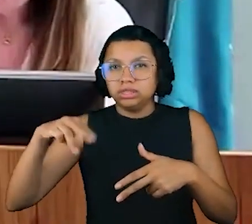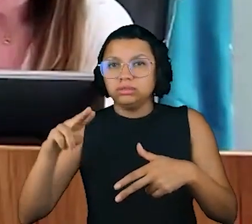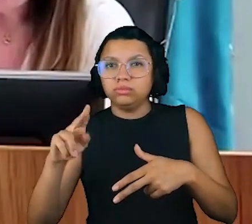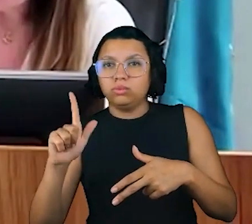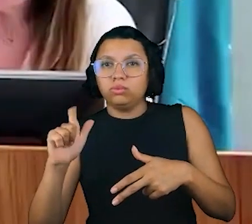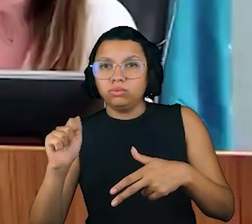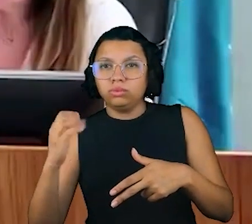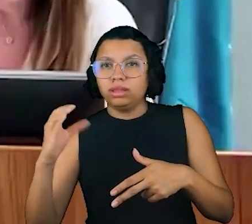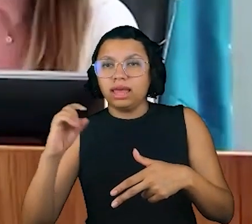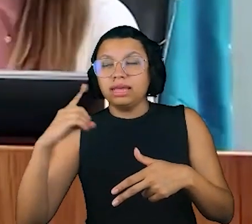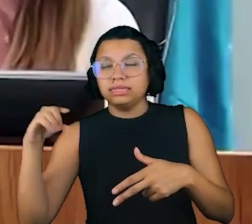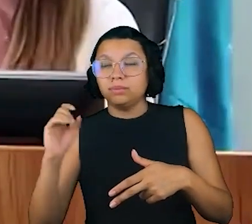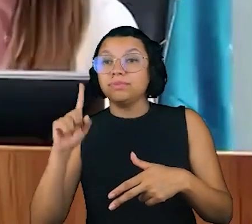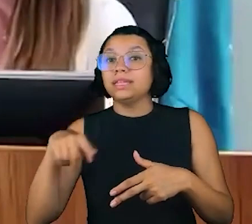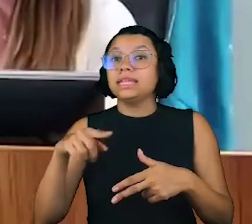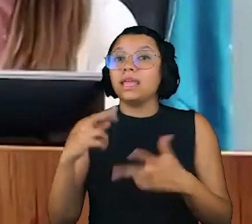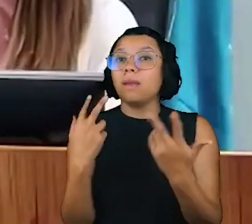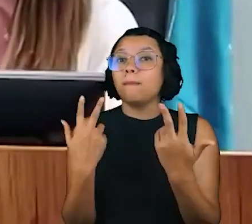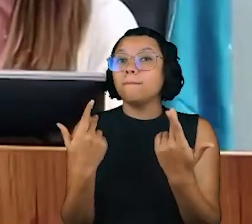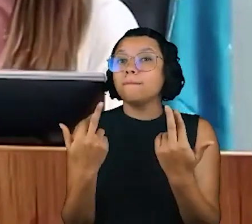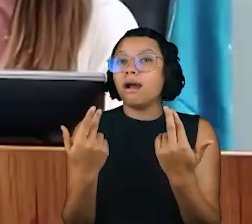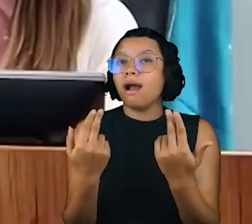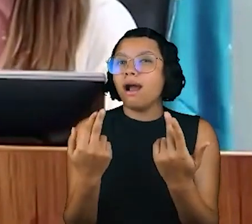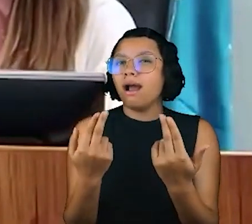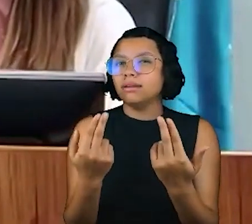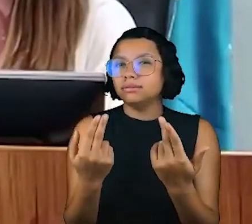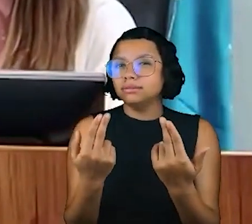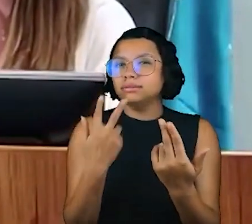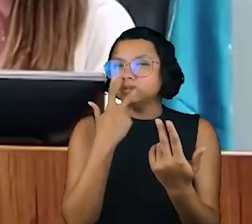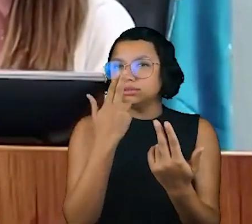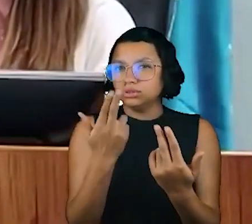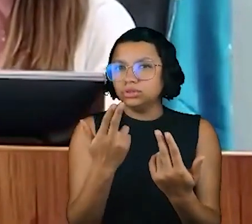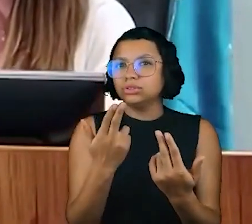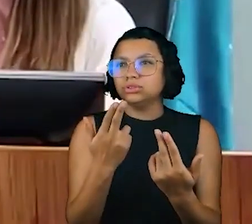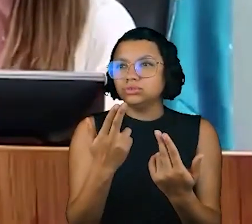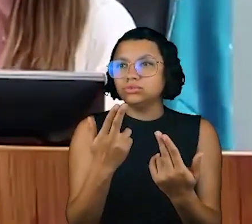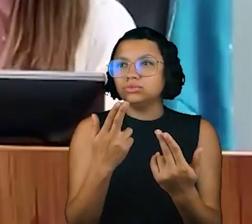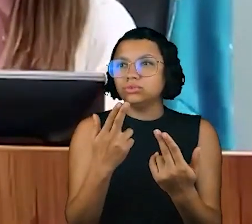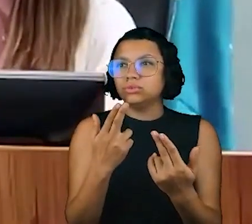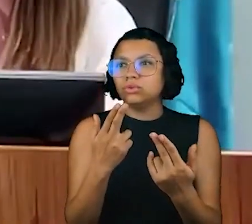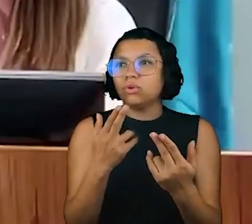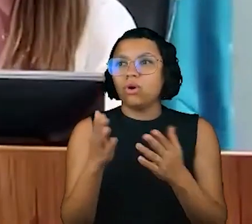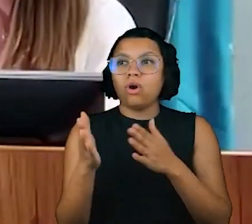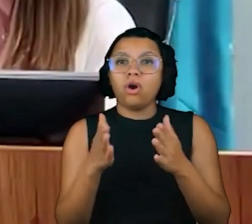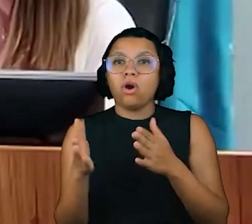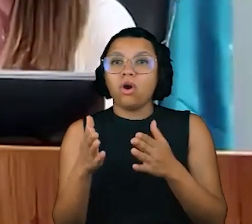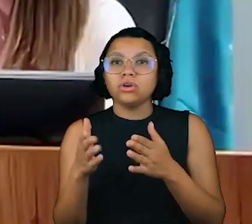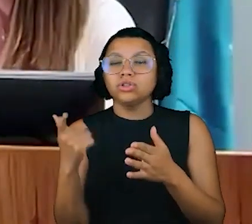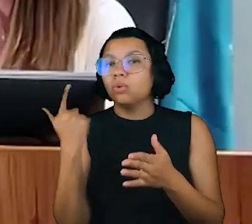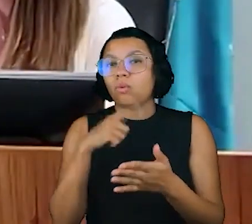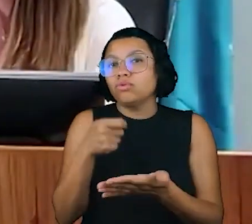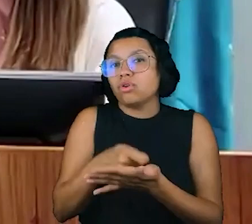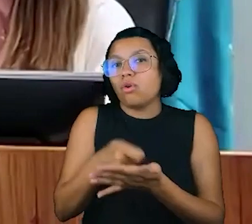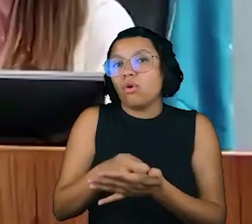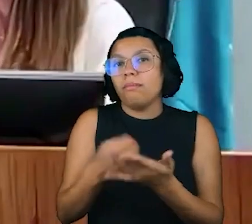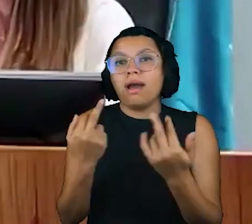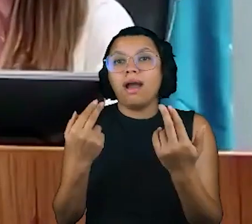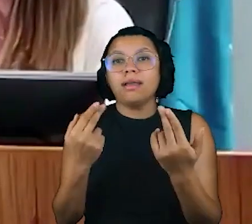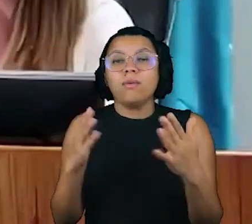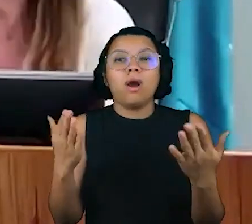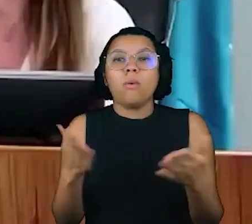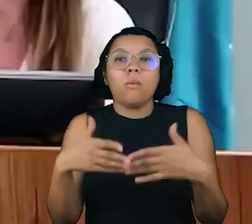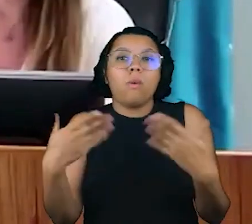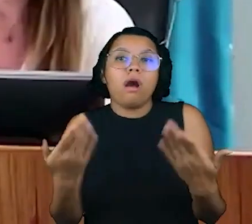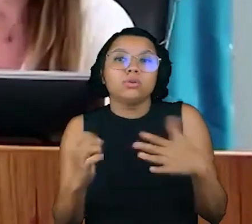é análogo ao estado de incobrabilidade que nós enxergamos quando ocorre simplesmente o encerramento da empresa sem contar para